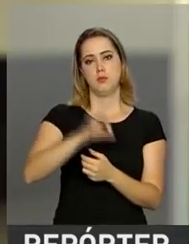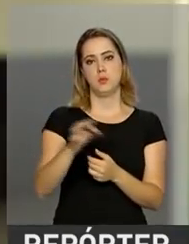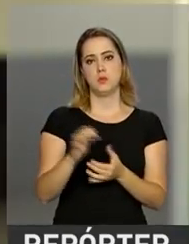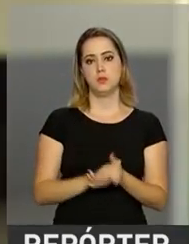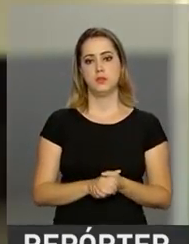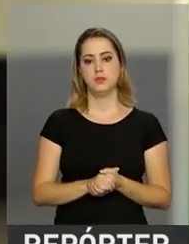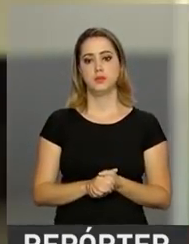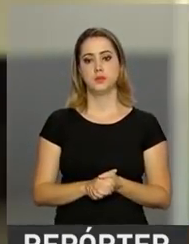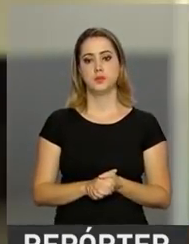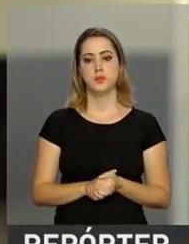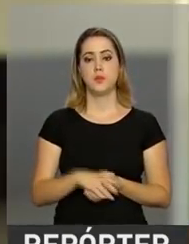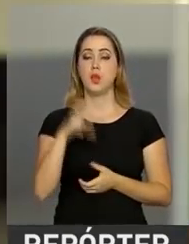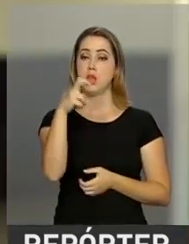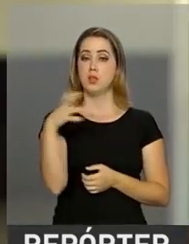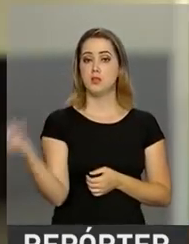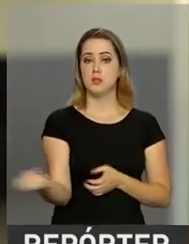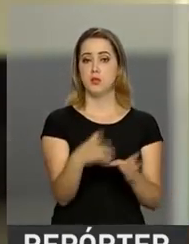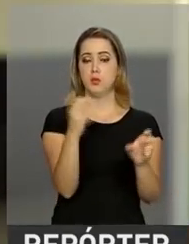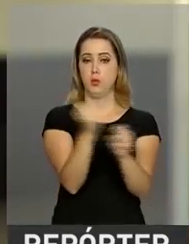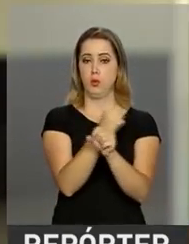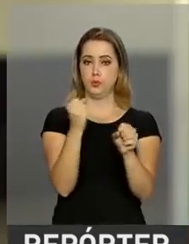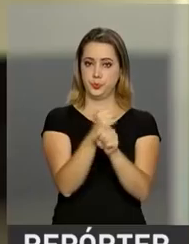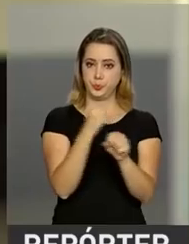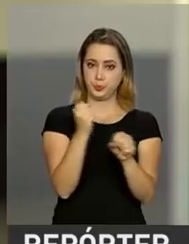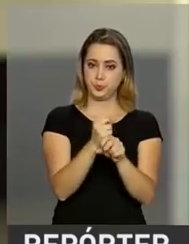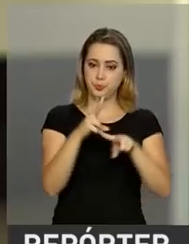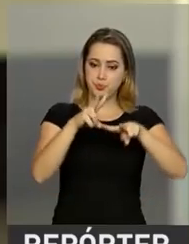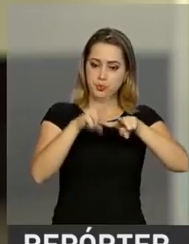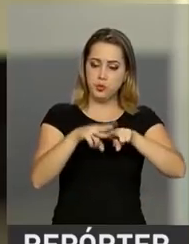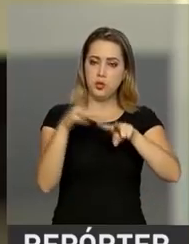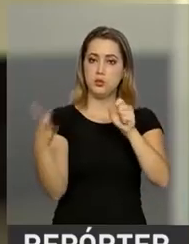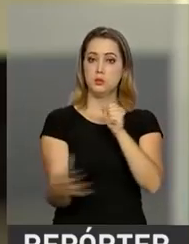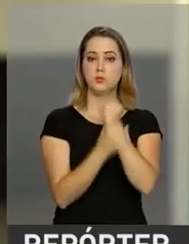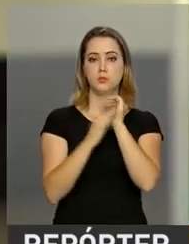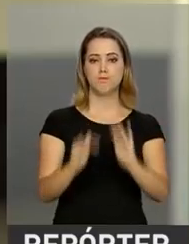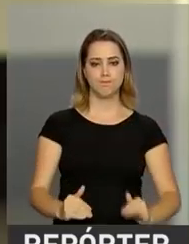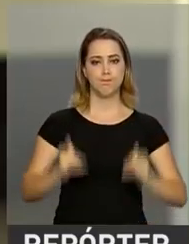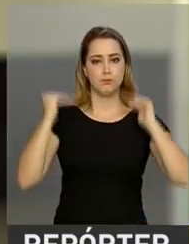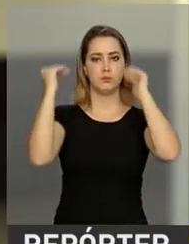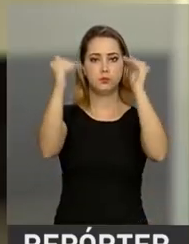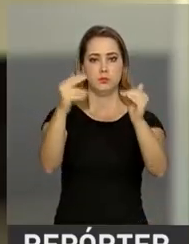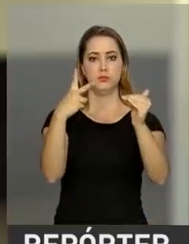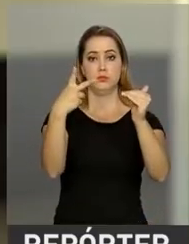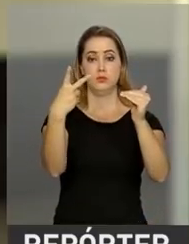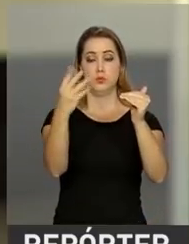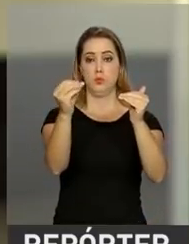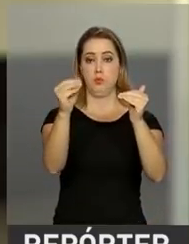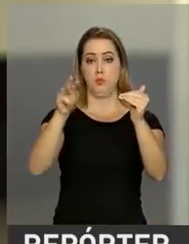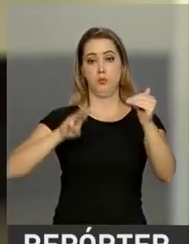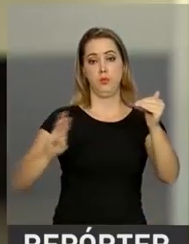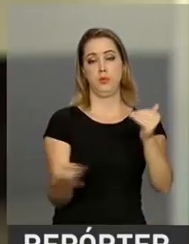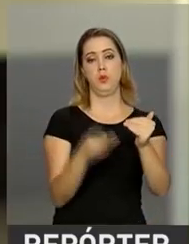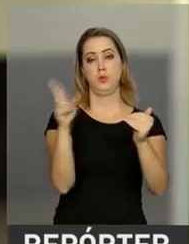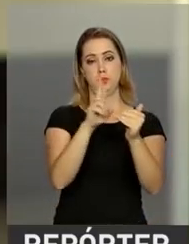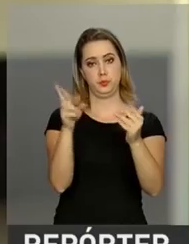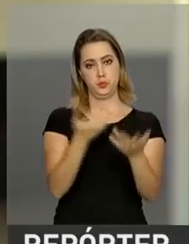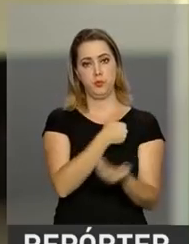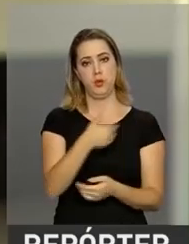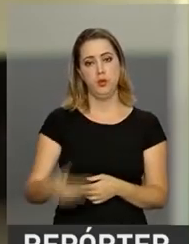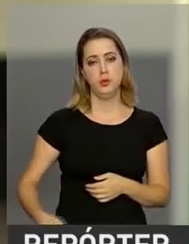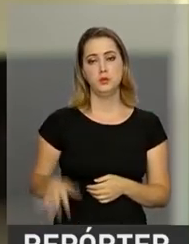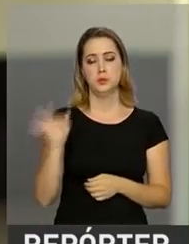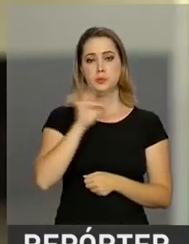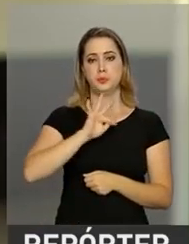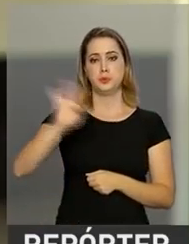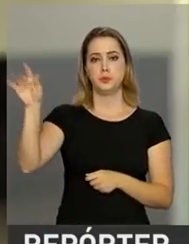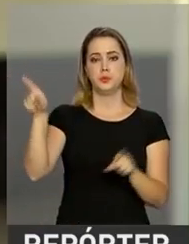construídos cinco novos presídios federais de segurança máxima com recursos que chegam a R 200 milhões deais o governo federal